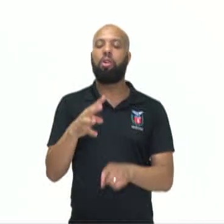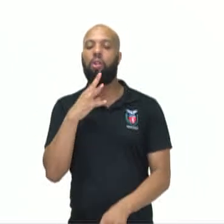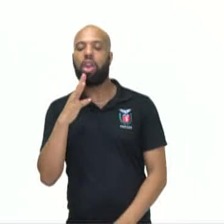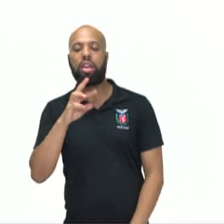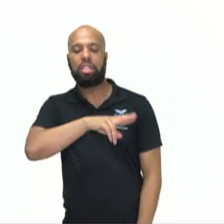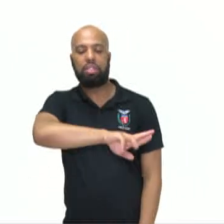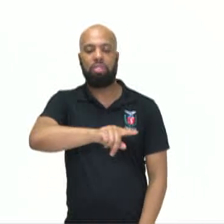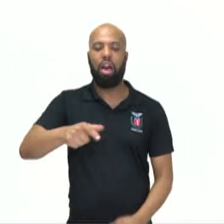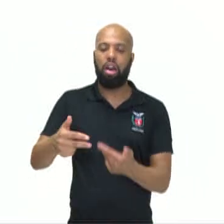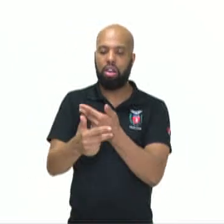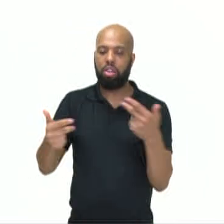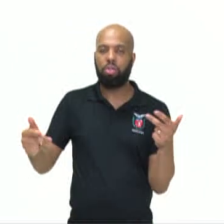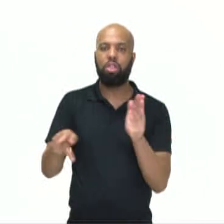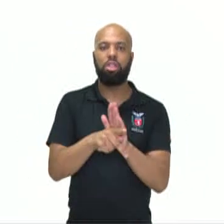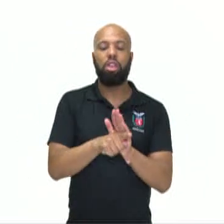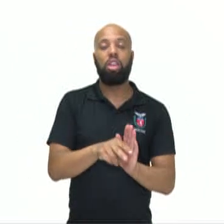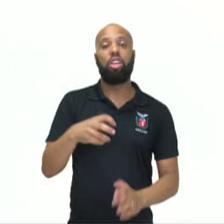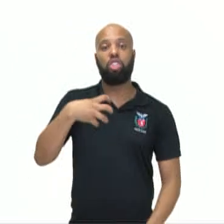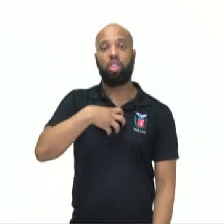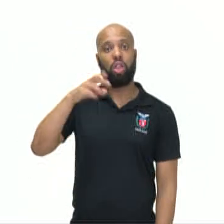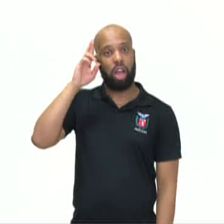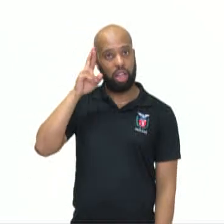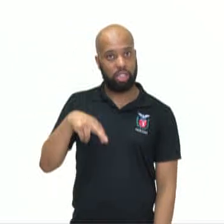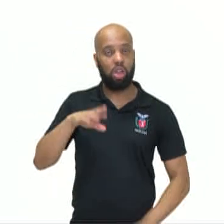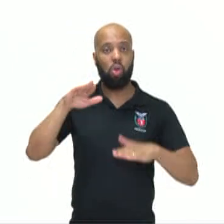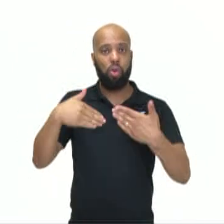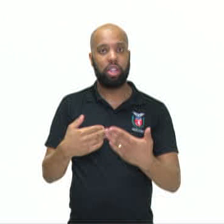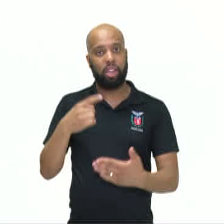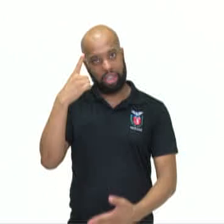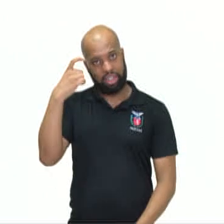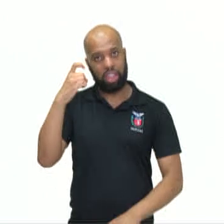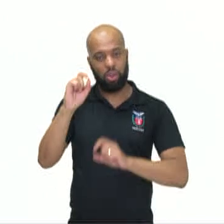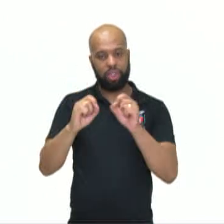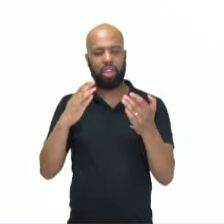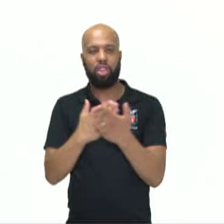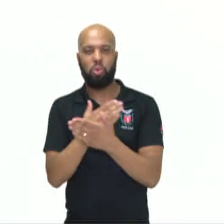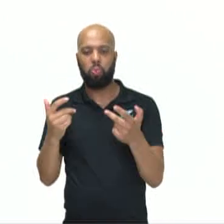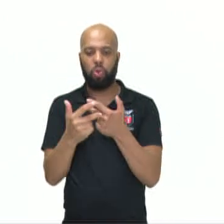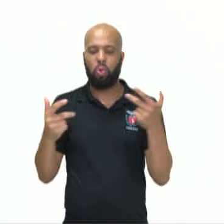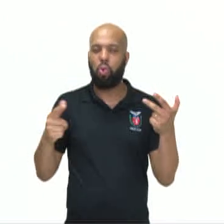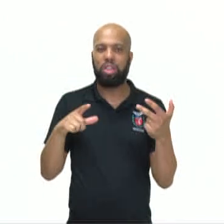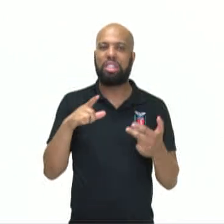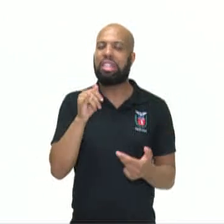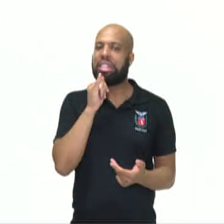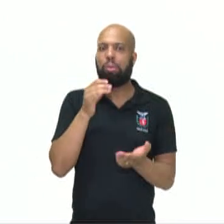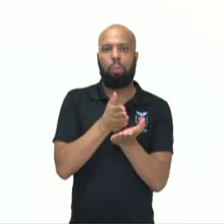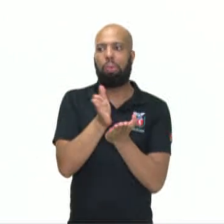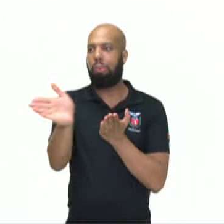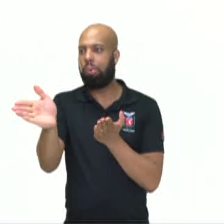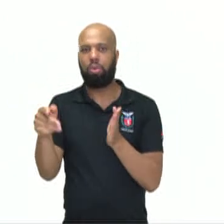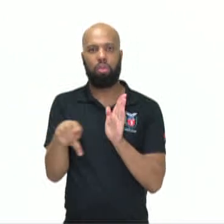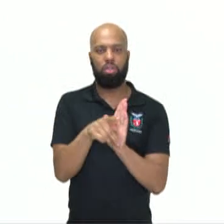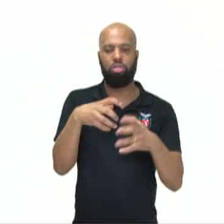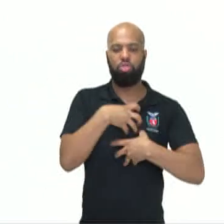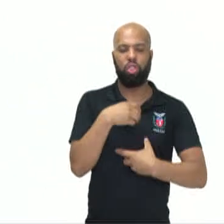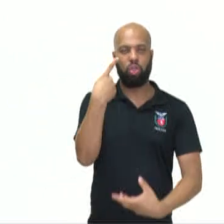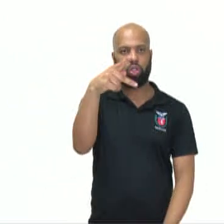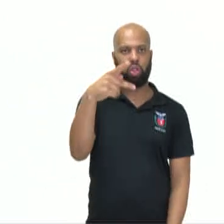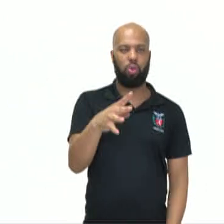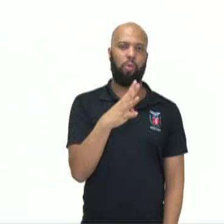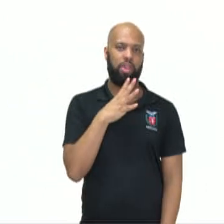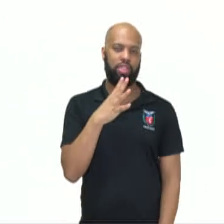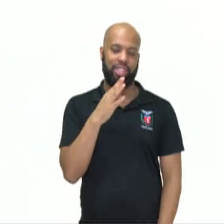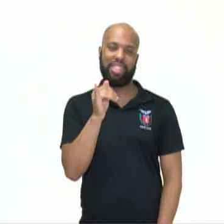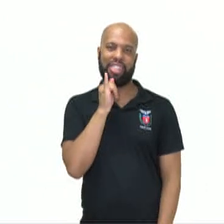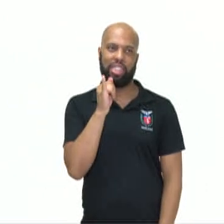muitas coisas racionalmente, há ideias e questões que fogem à nossa possibilidade de conhecimento. Por